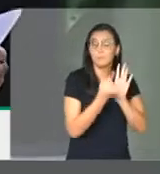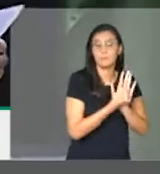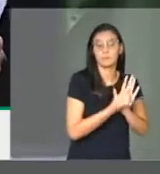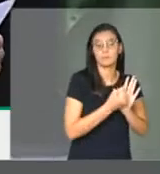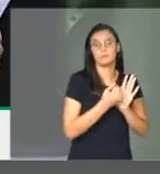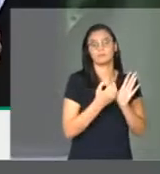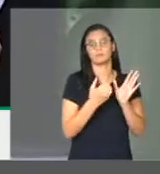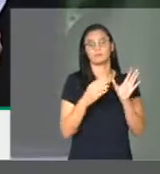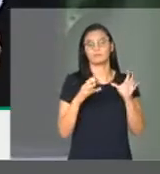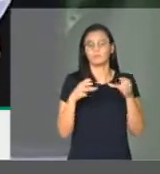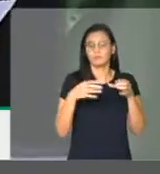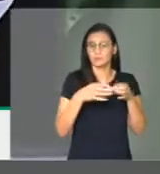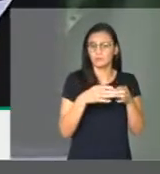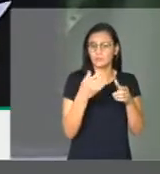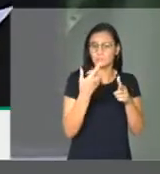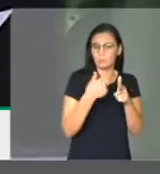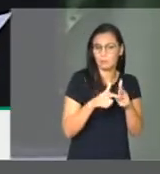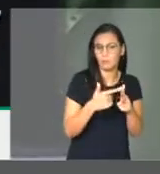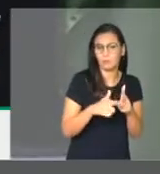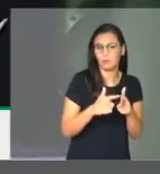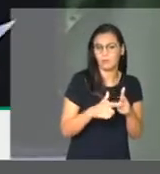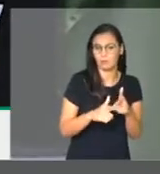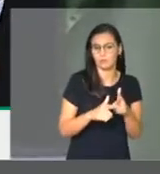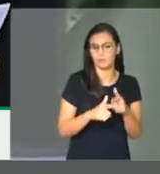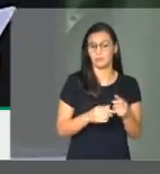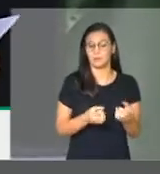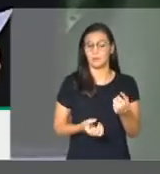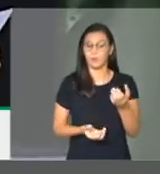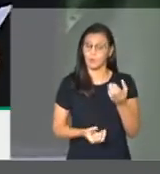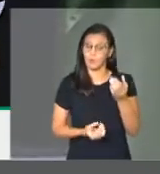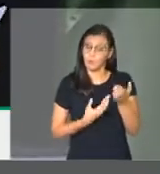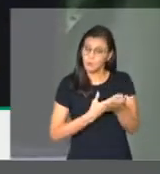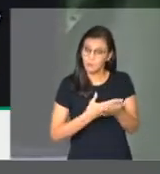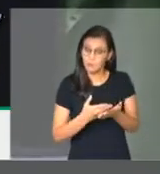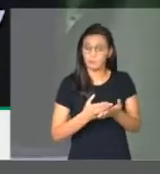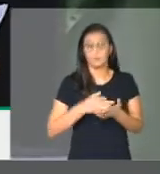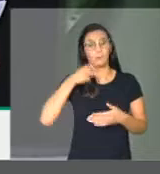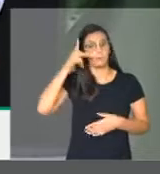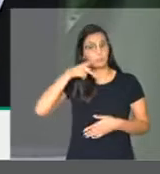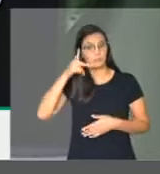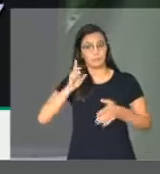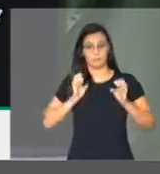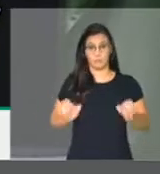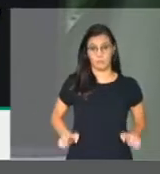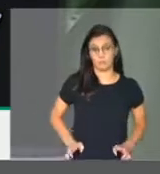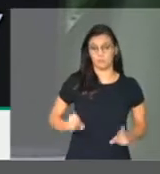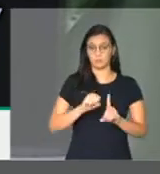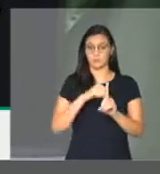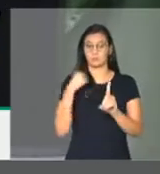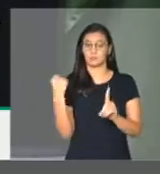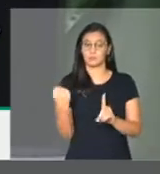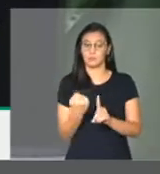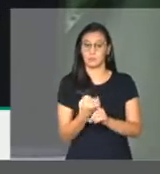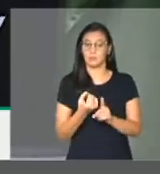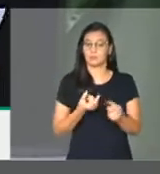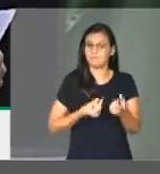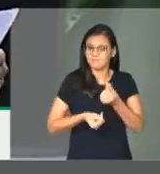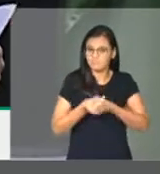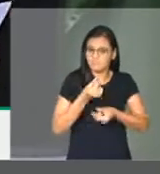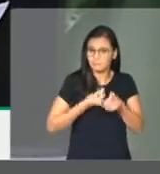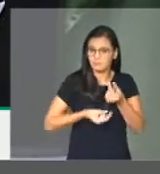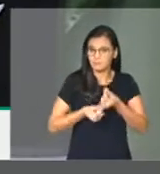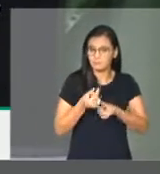crises de diversos matizes, de natureza política, ética, social,